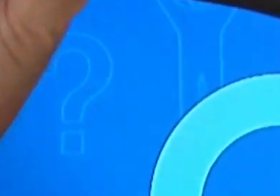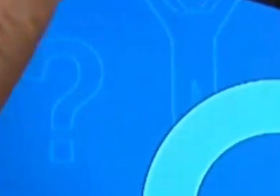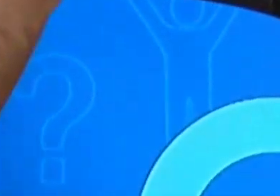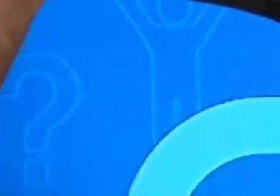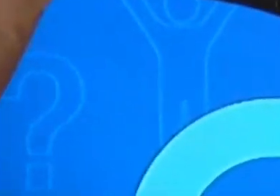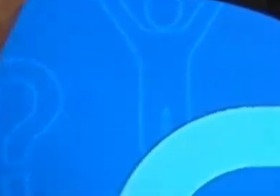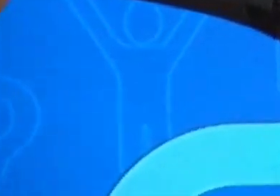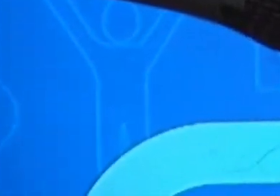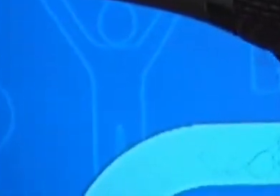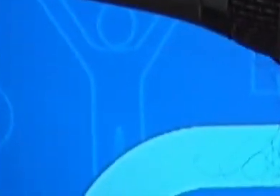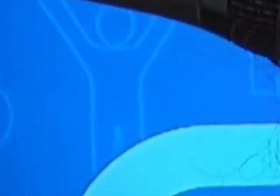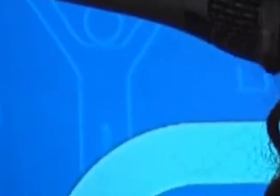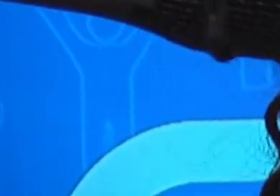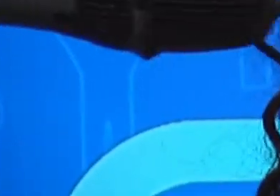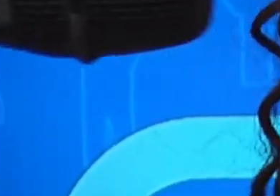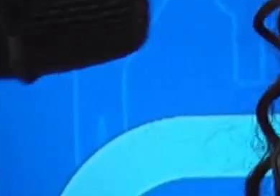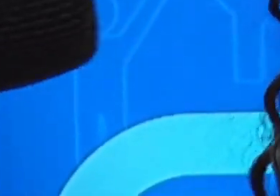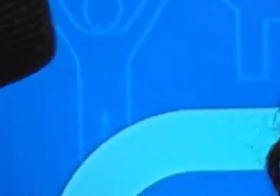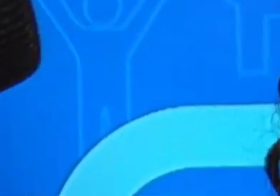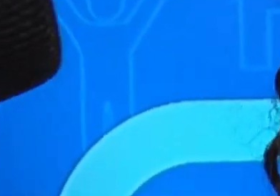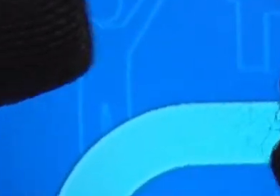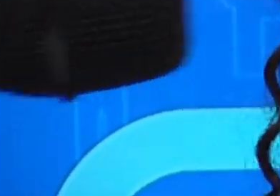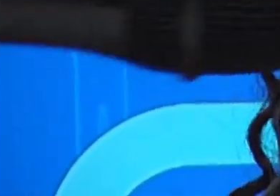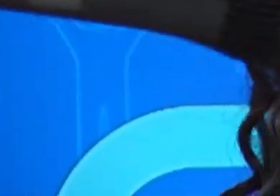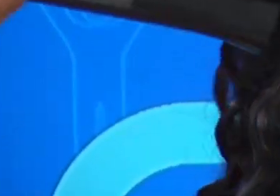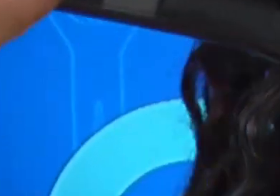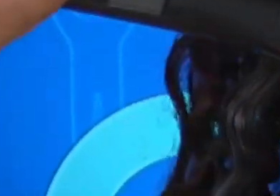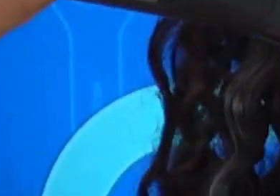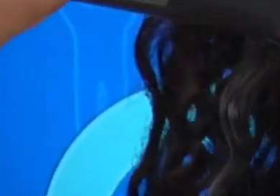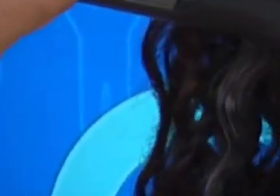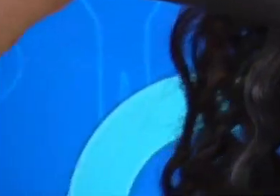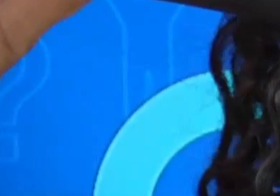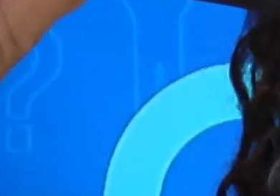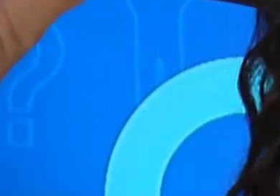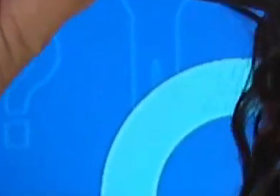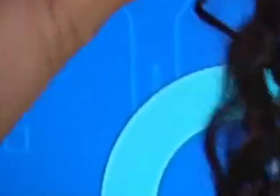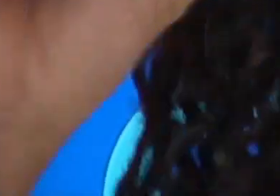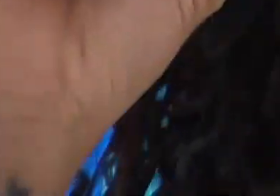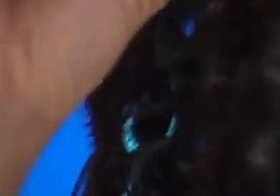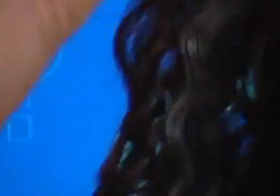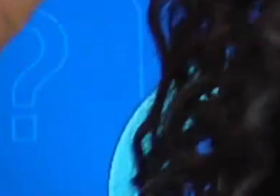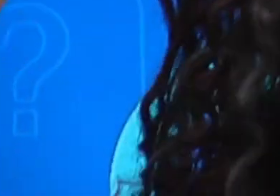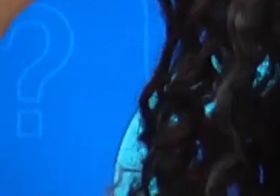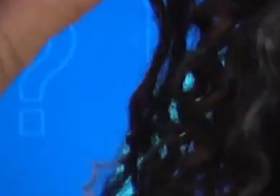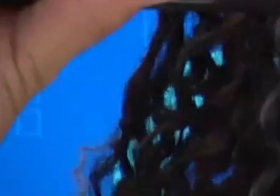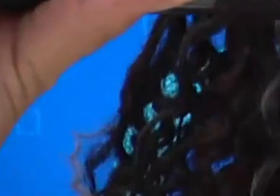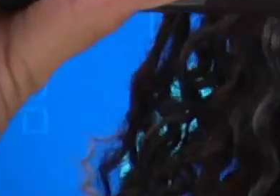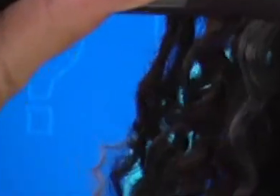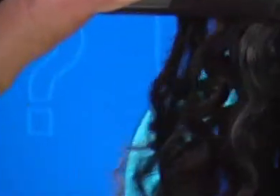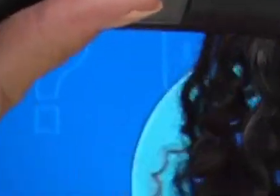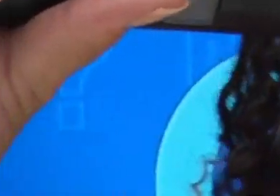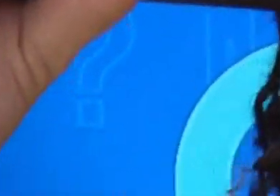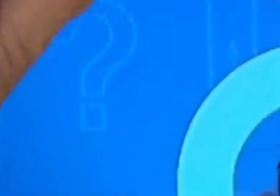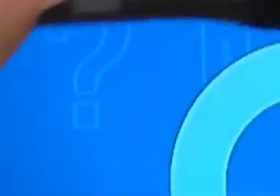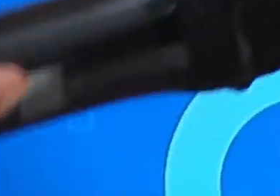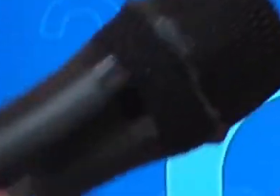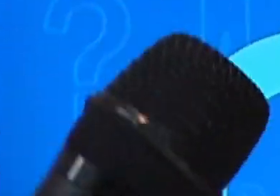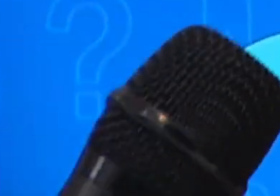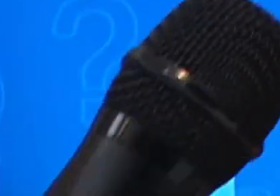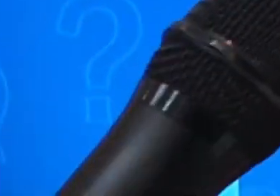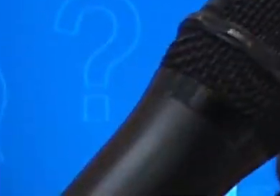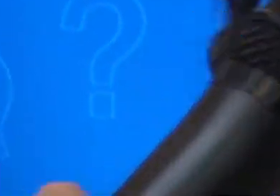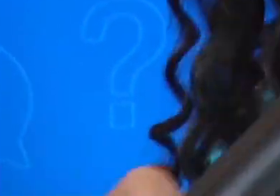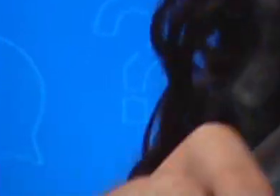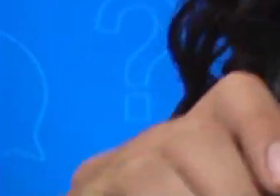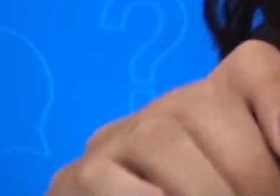Maria. E essa make aí, quem fez essa make? Essa make foi meu amigo. Minha amiga Rodriga. Rodriga